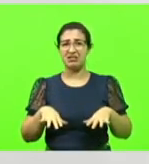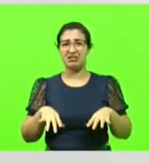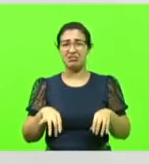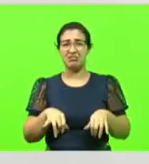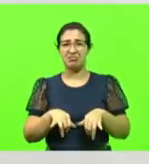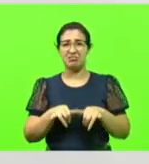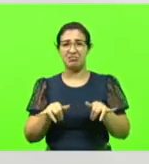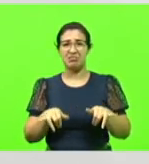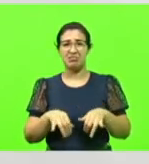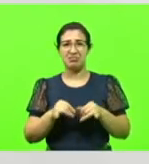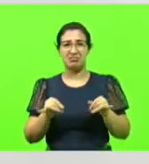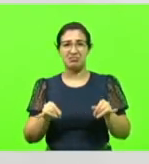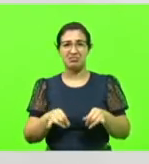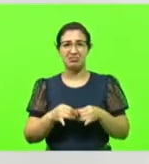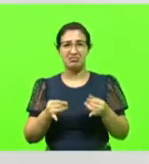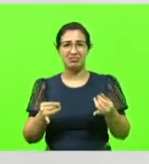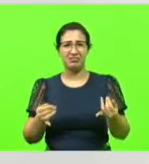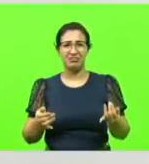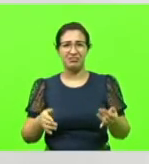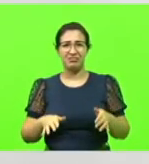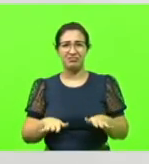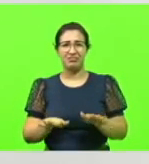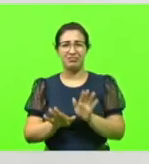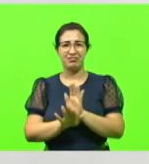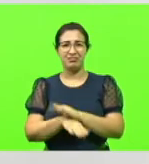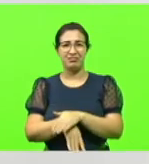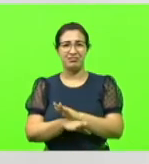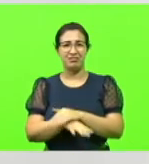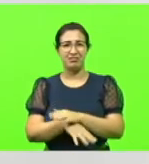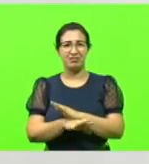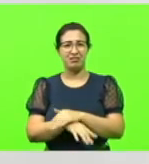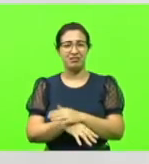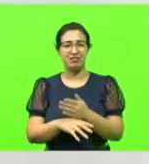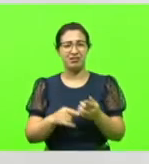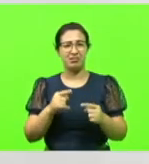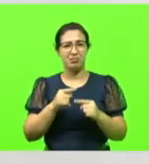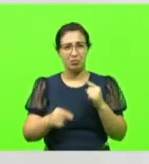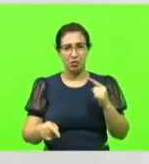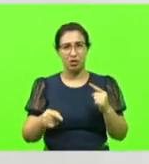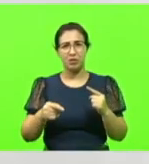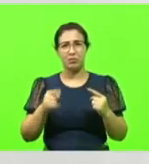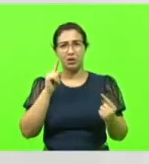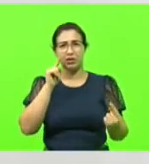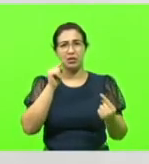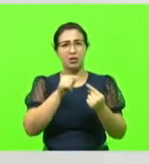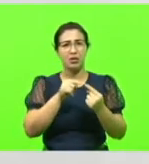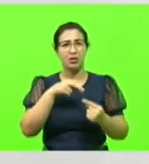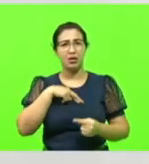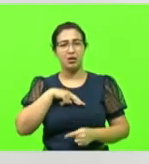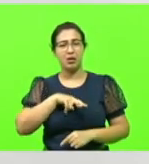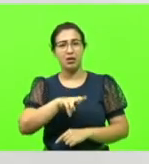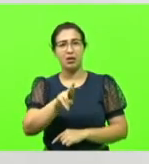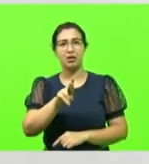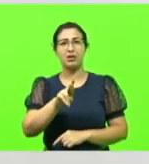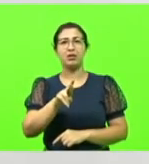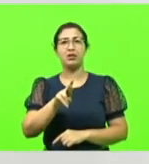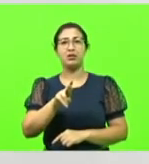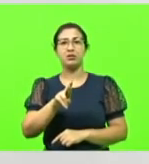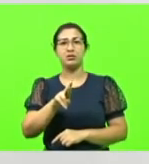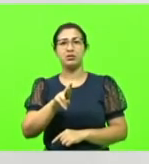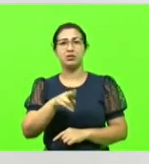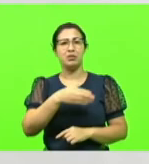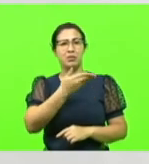ser ateu, tem que ser à toa, para proibir missão religiosa nos